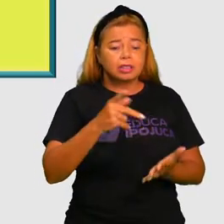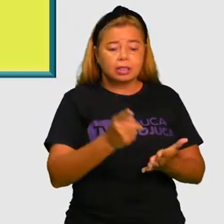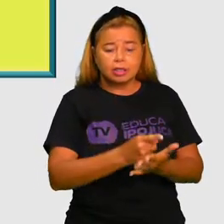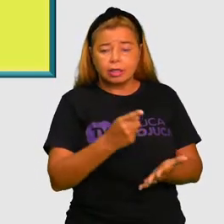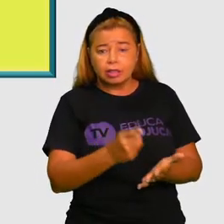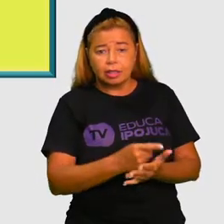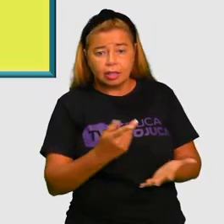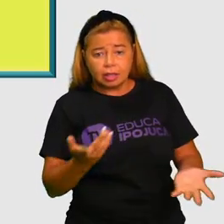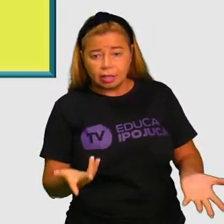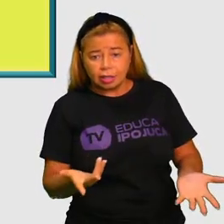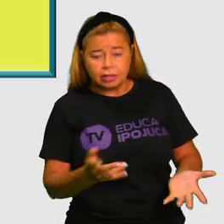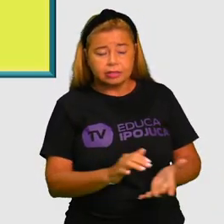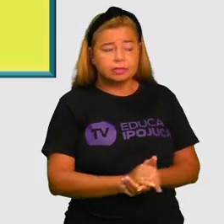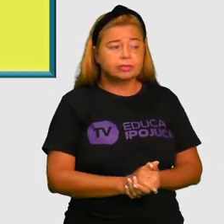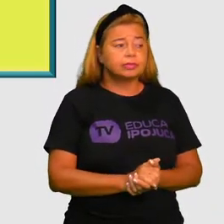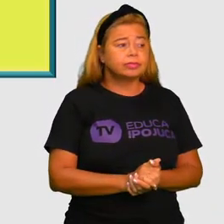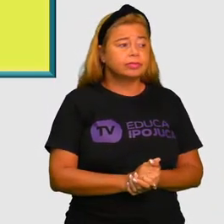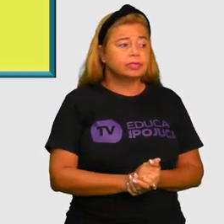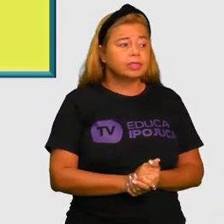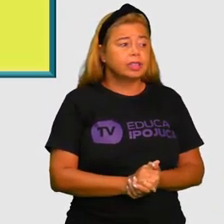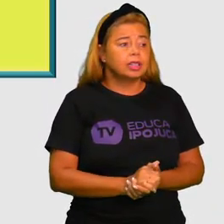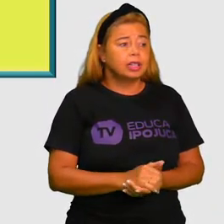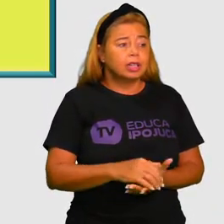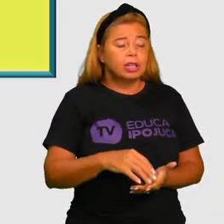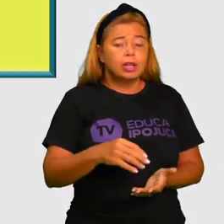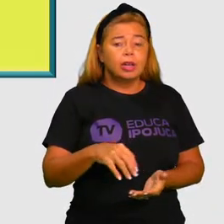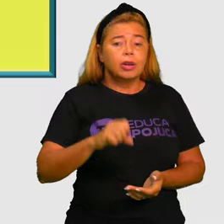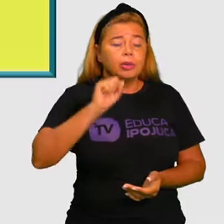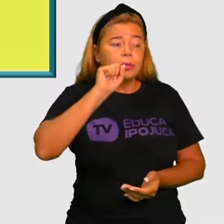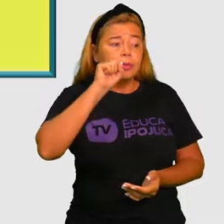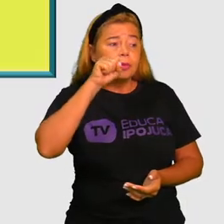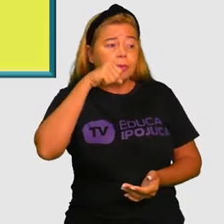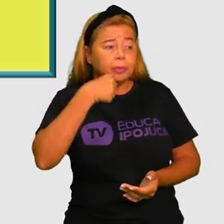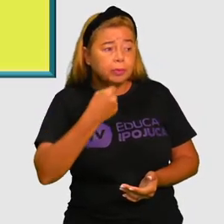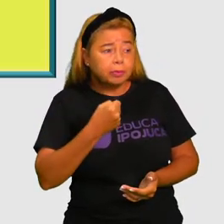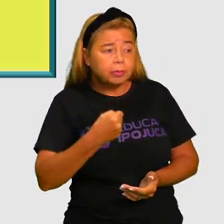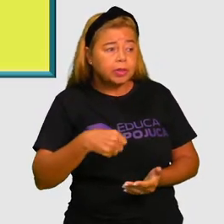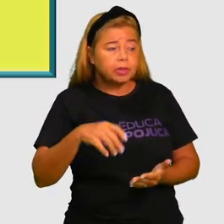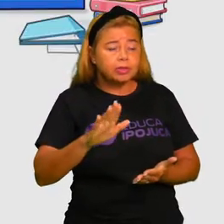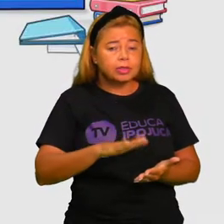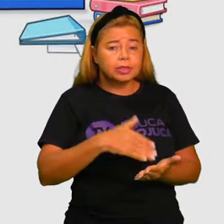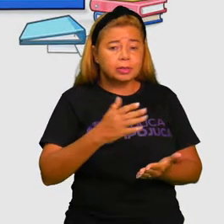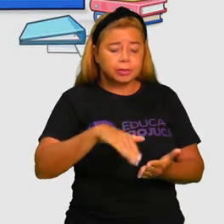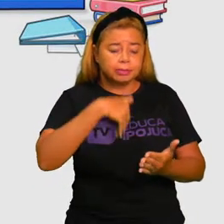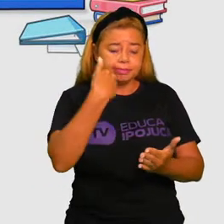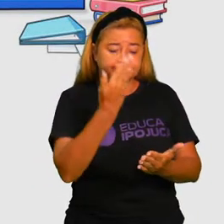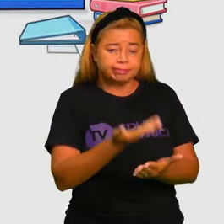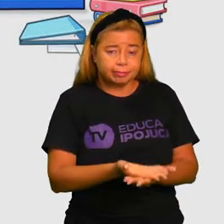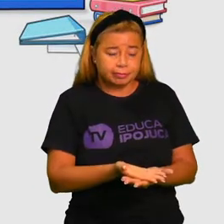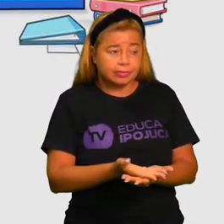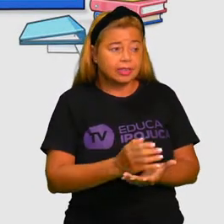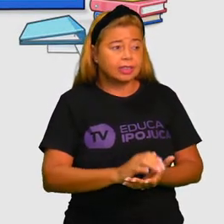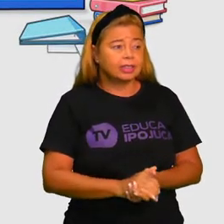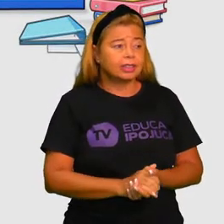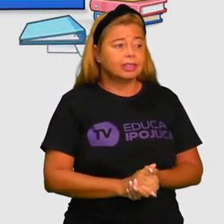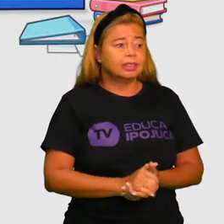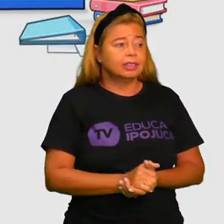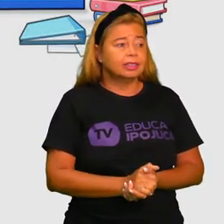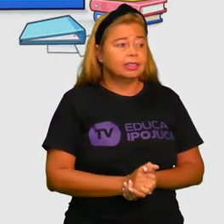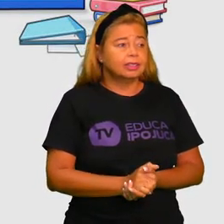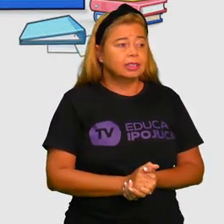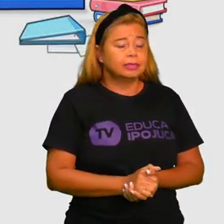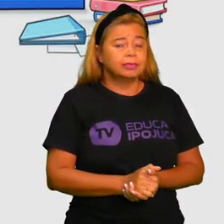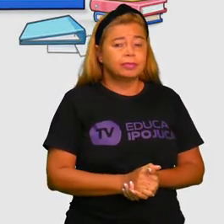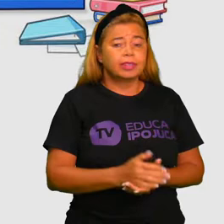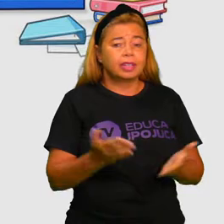cartão lado da manteiga para baixo na fila ao lado sempre anda mais rápido Se eu